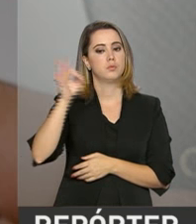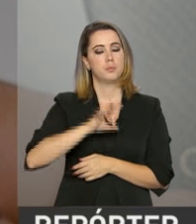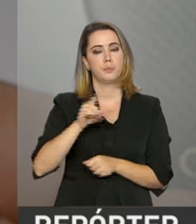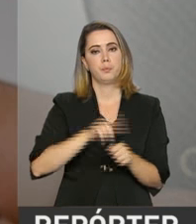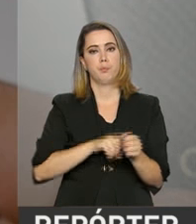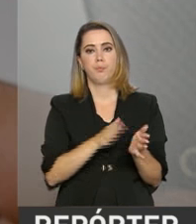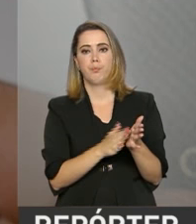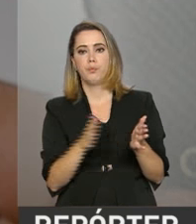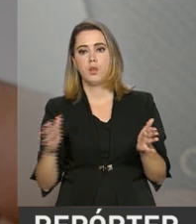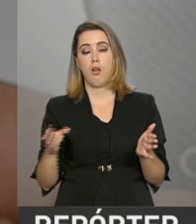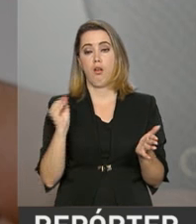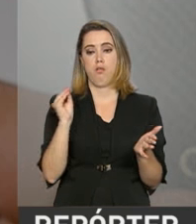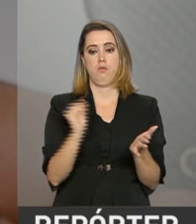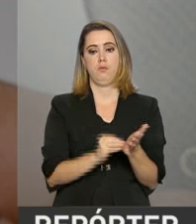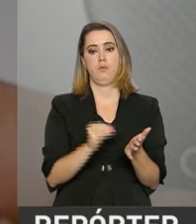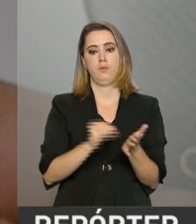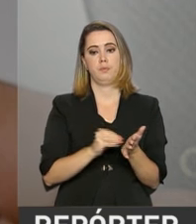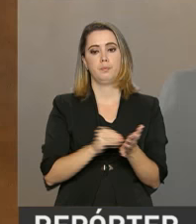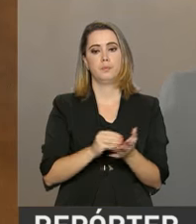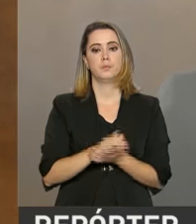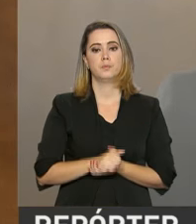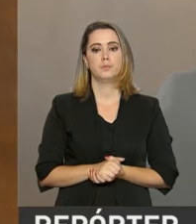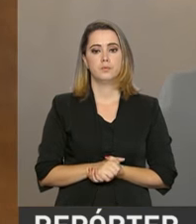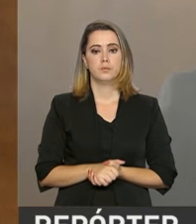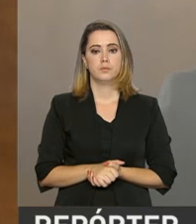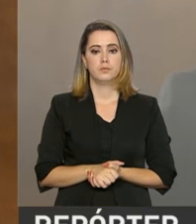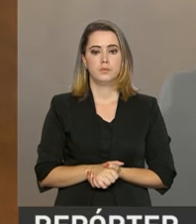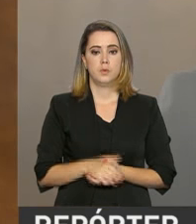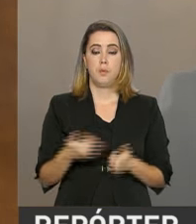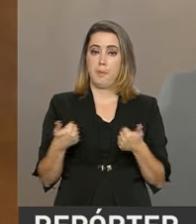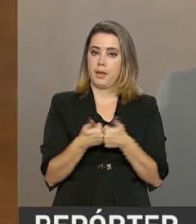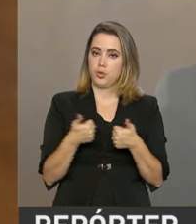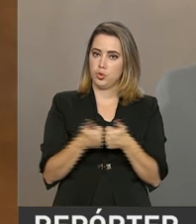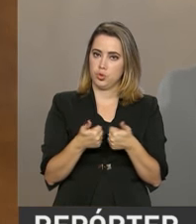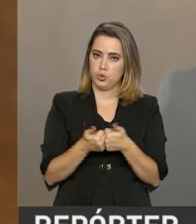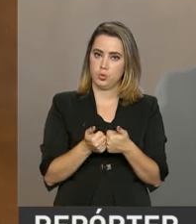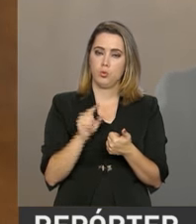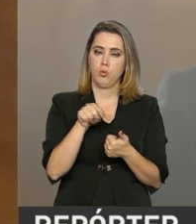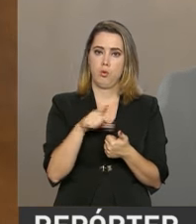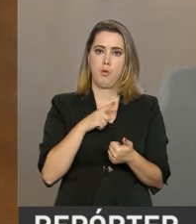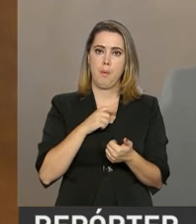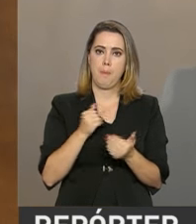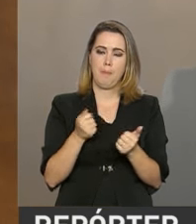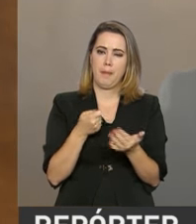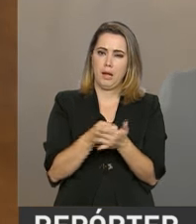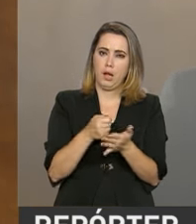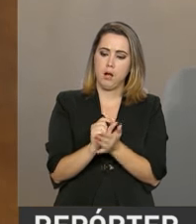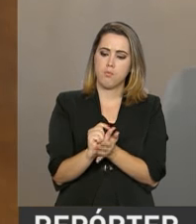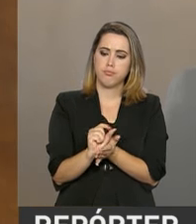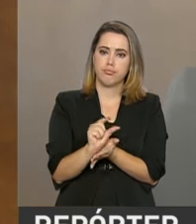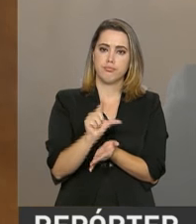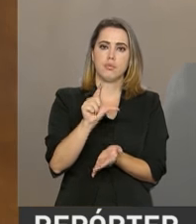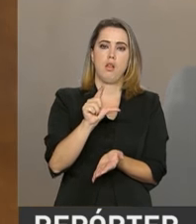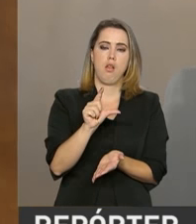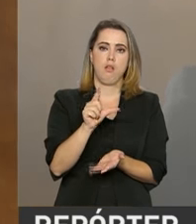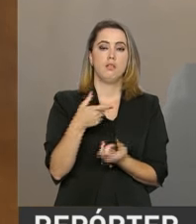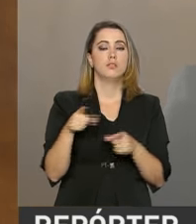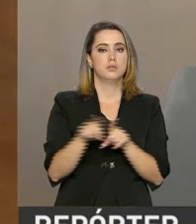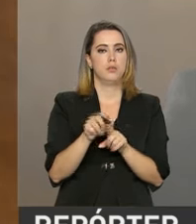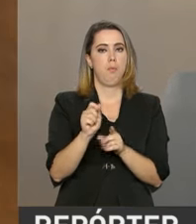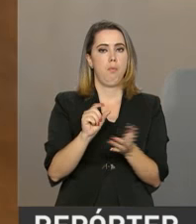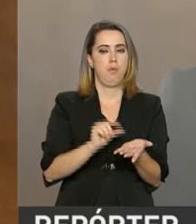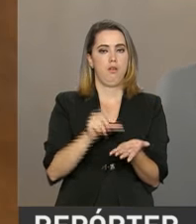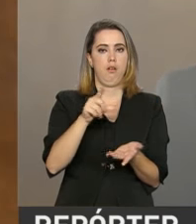50% sobre o tempo de contribuição que faltar. Aquele que está perto de se aposentar tem que pagar um pouquinho mais, que a gente chamado de pedágio